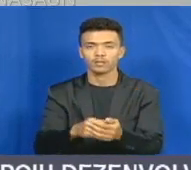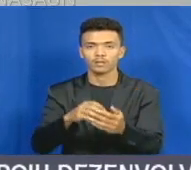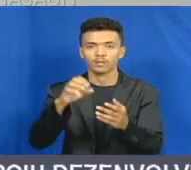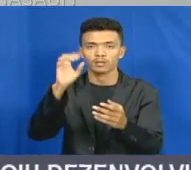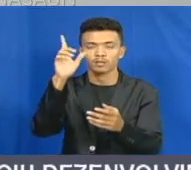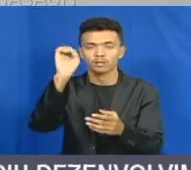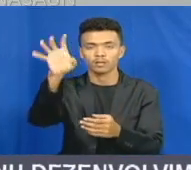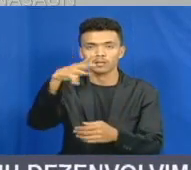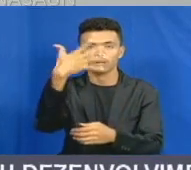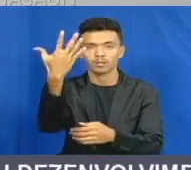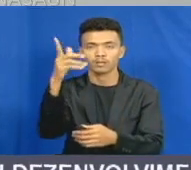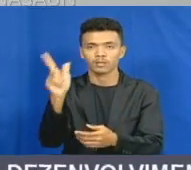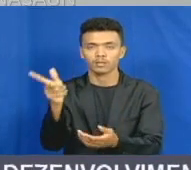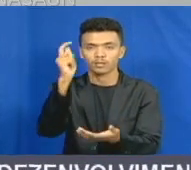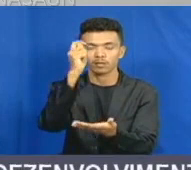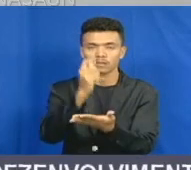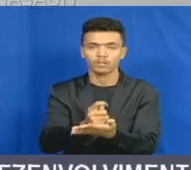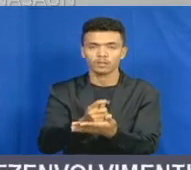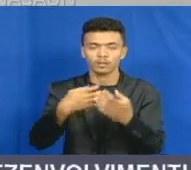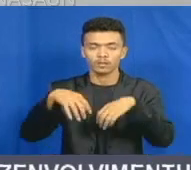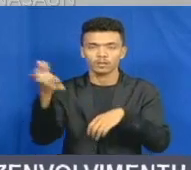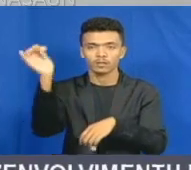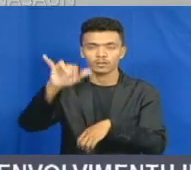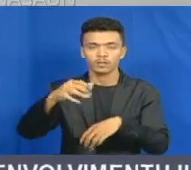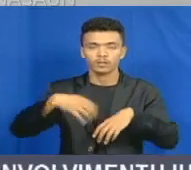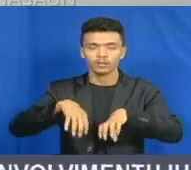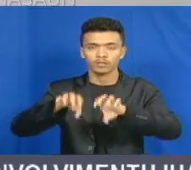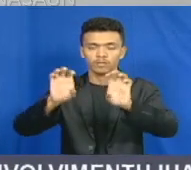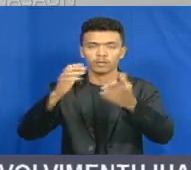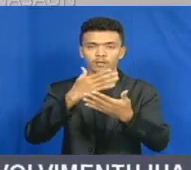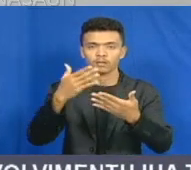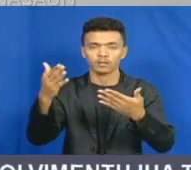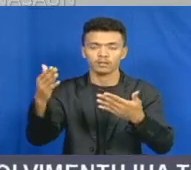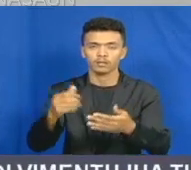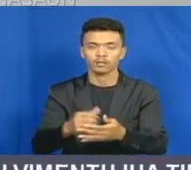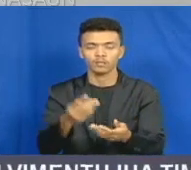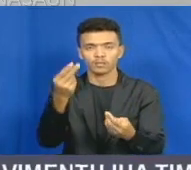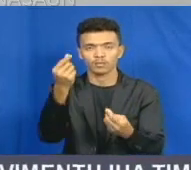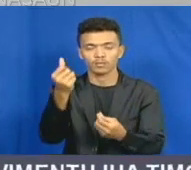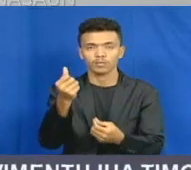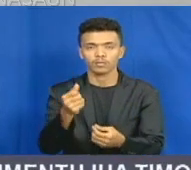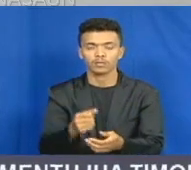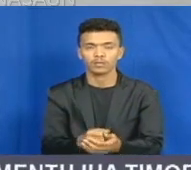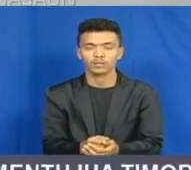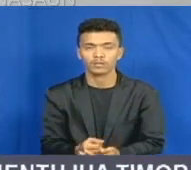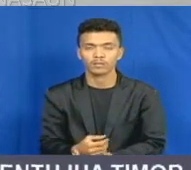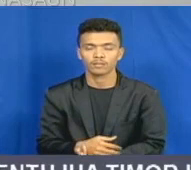20 mil Tama nu ita la koi se sira fandi sa sang uitoni toni beke sira ni rendimentu pare se la to sin la